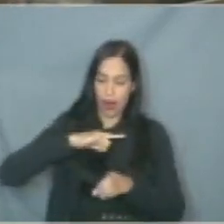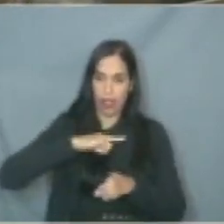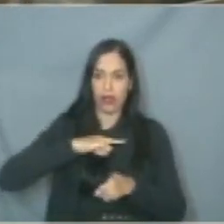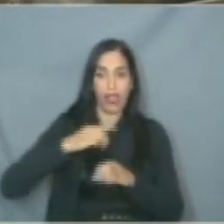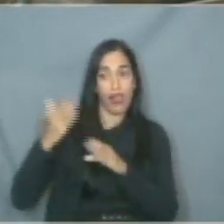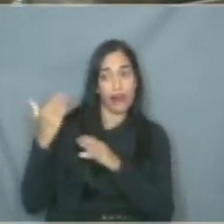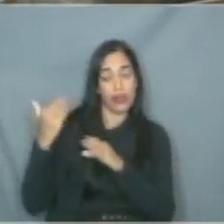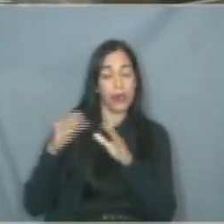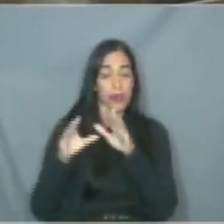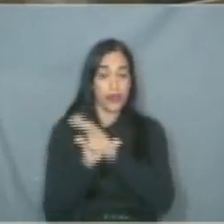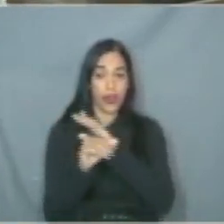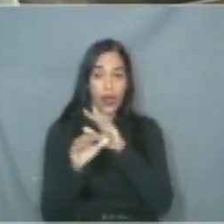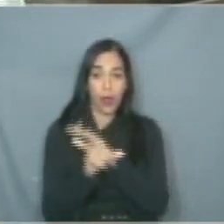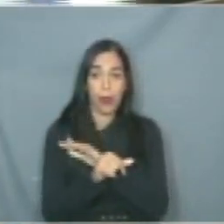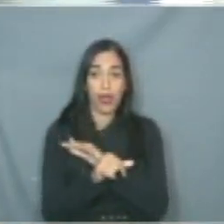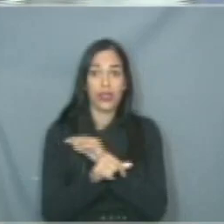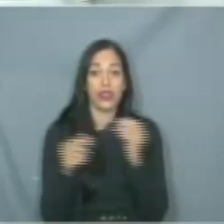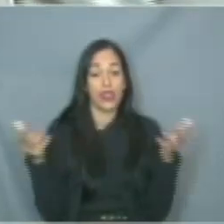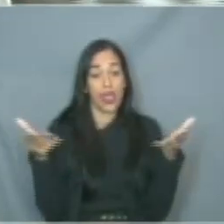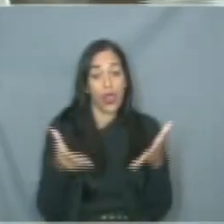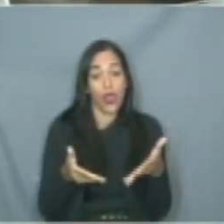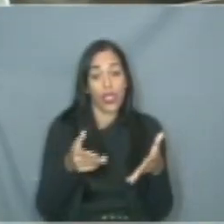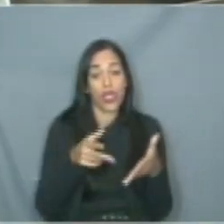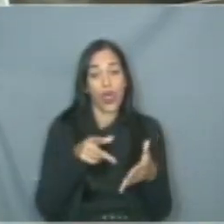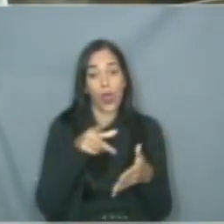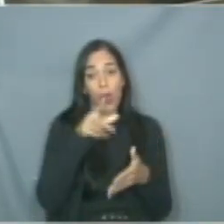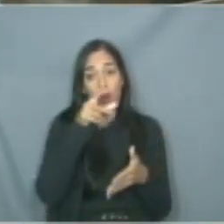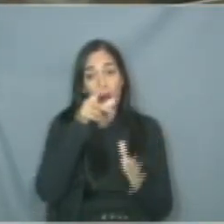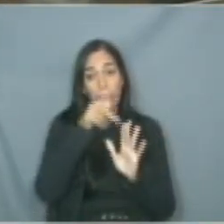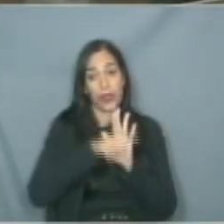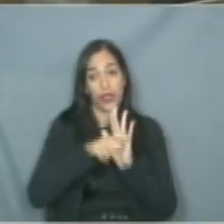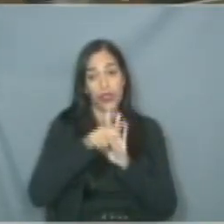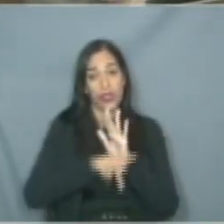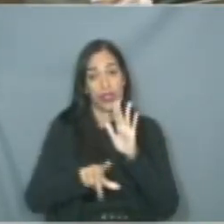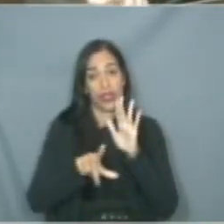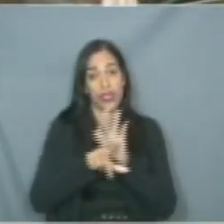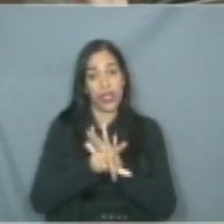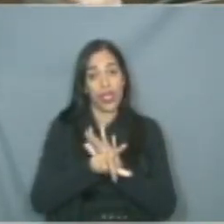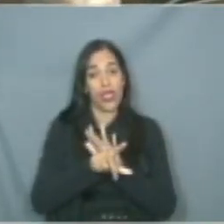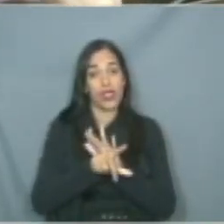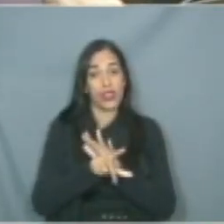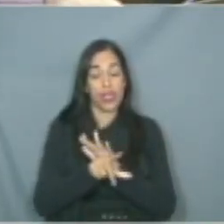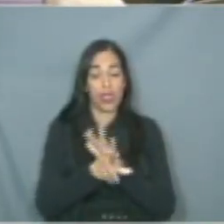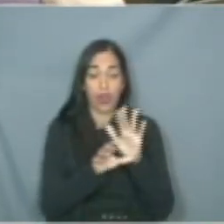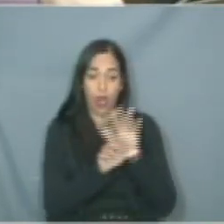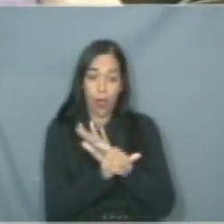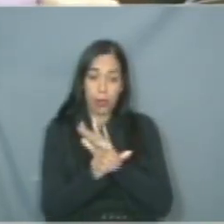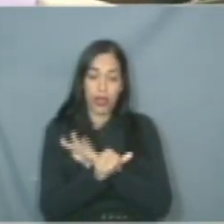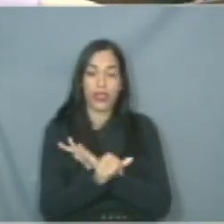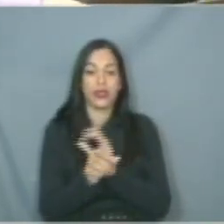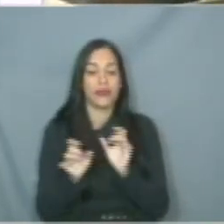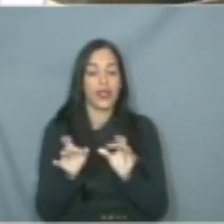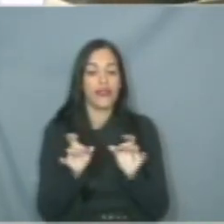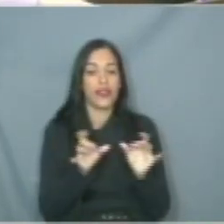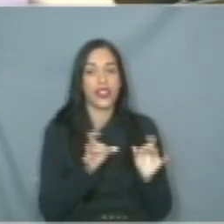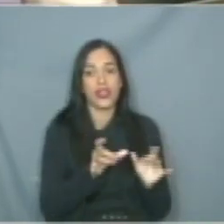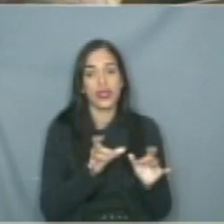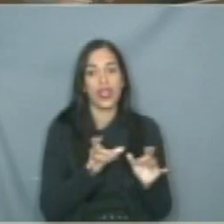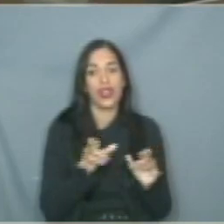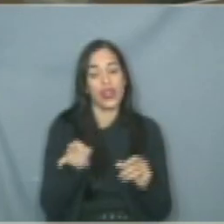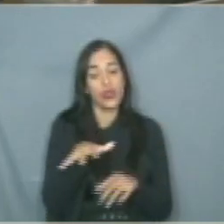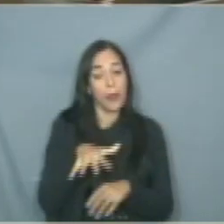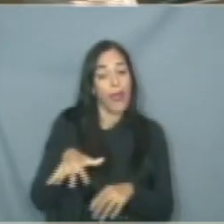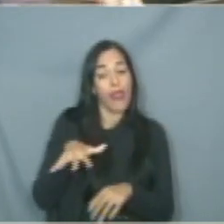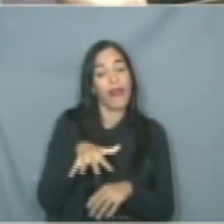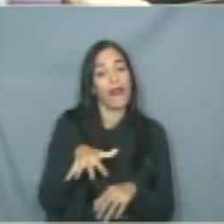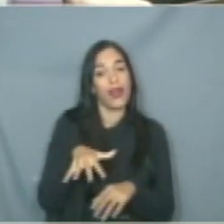que vão sair, Deus quiser, com esse projeto de lei, eram de ferro e eram roubadas para fazer venda no mercado paralelo,